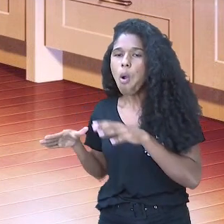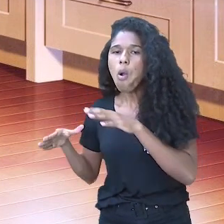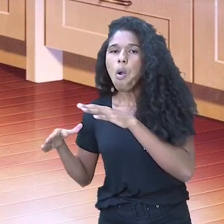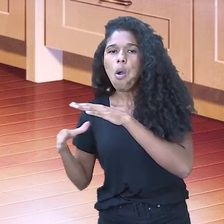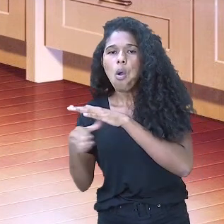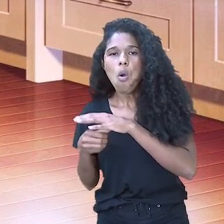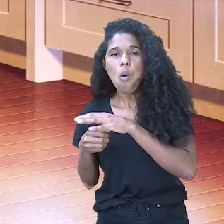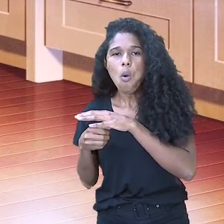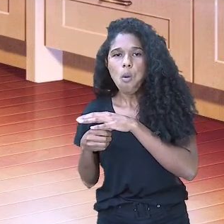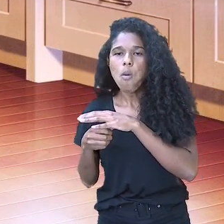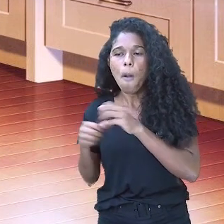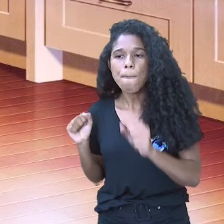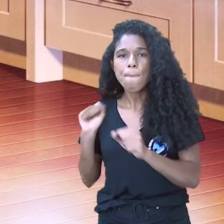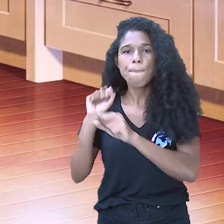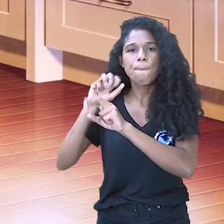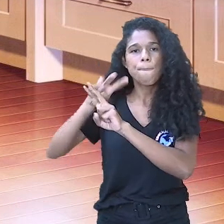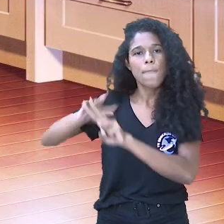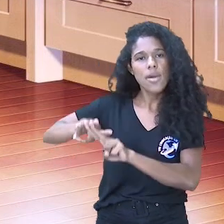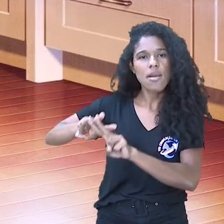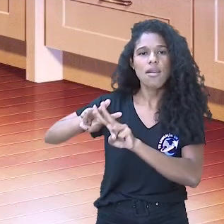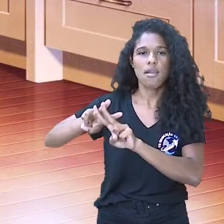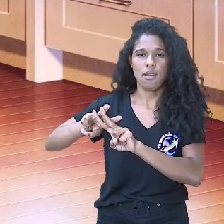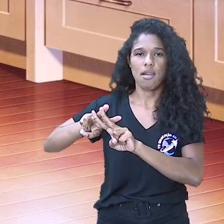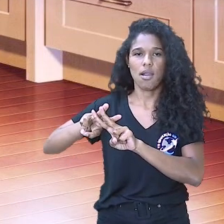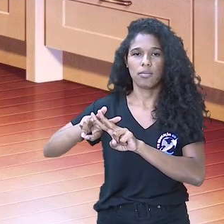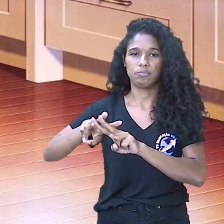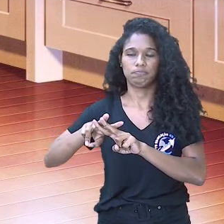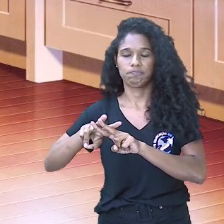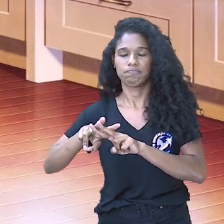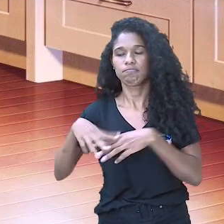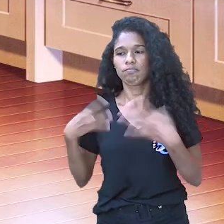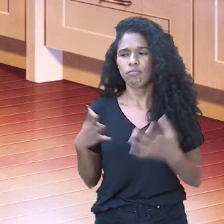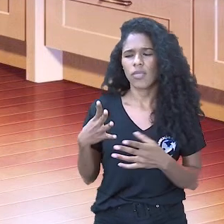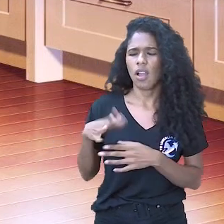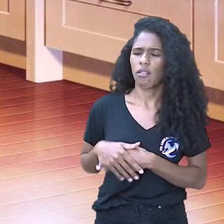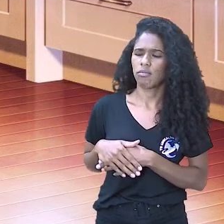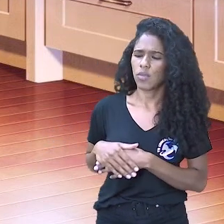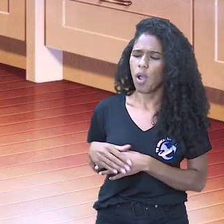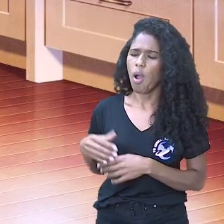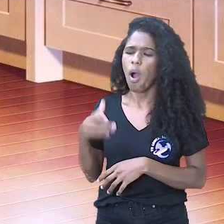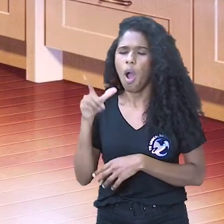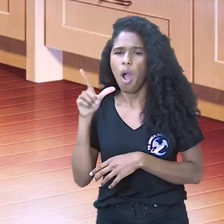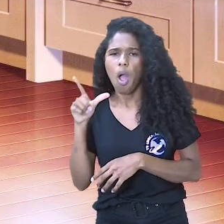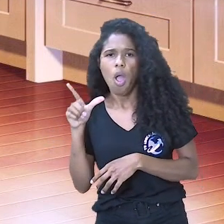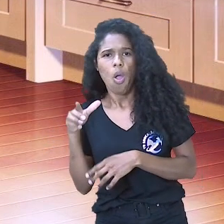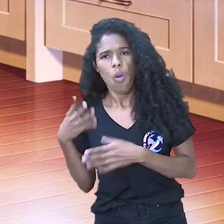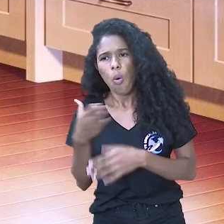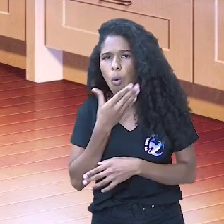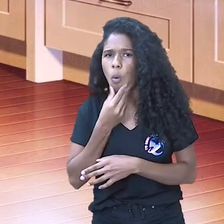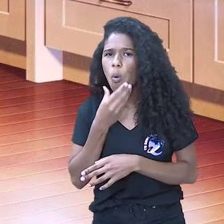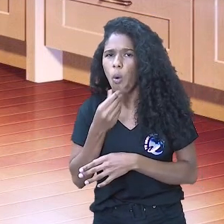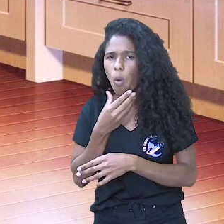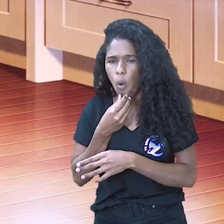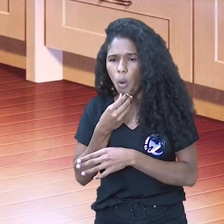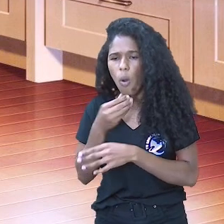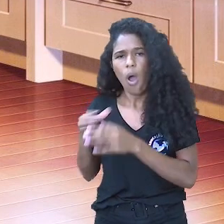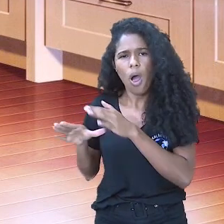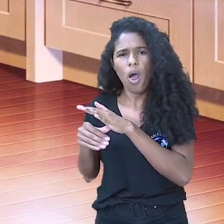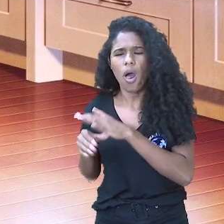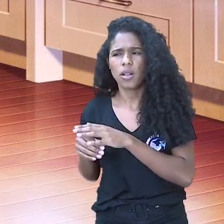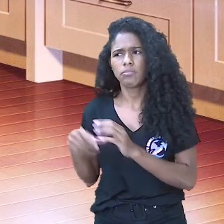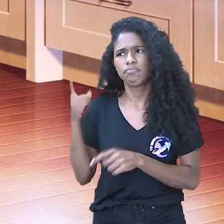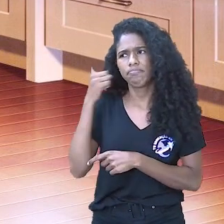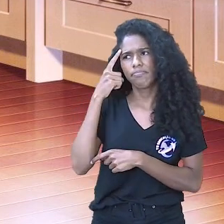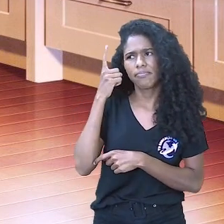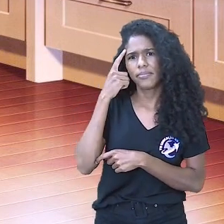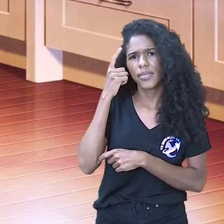cara de assombrado. Talvez ele estivesse pensando que aquela era a casa do comandante da polícia. No meio